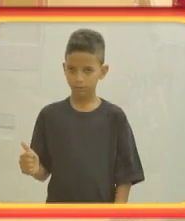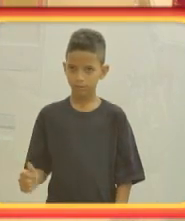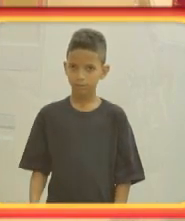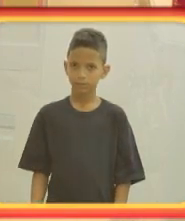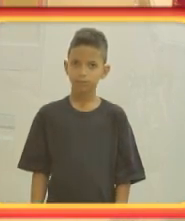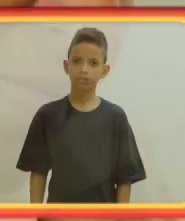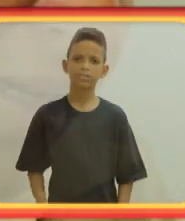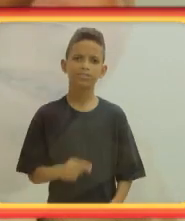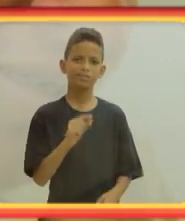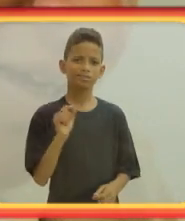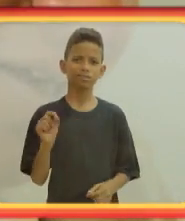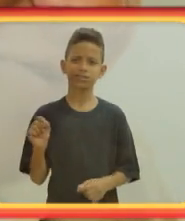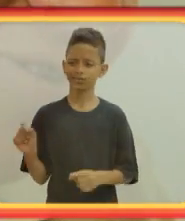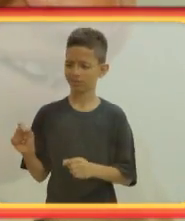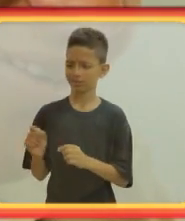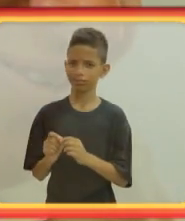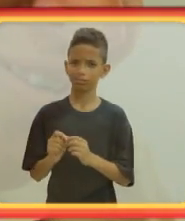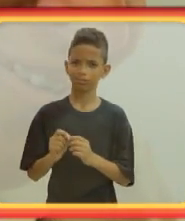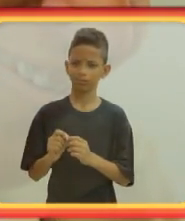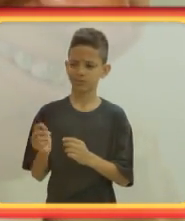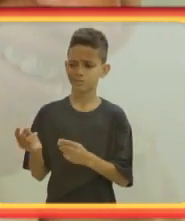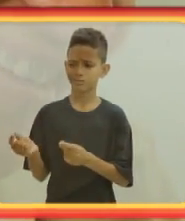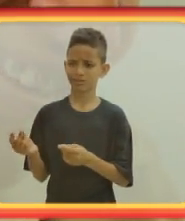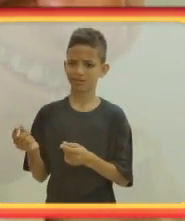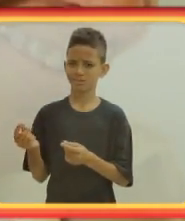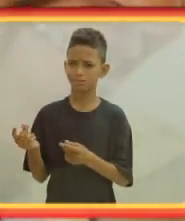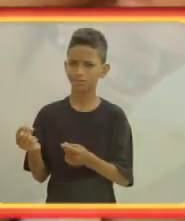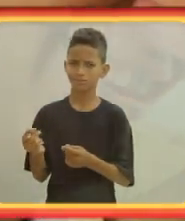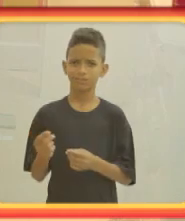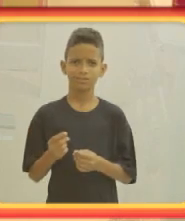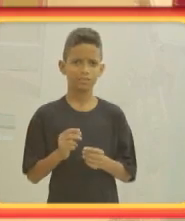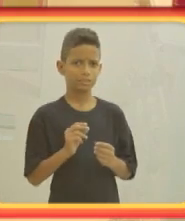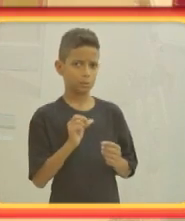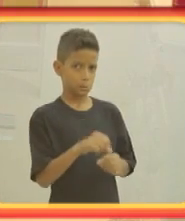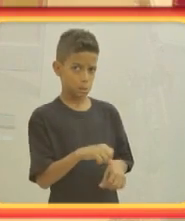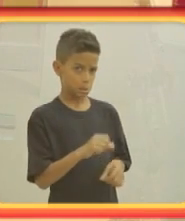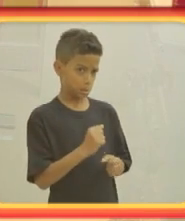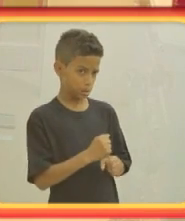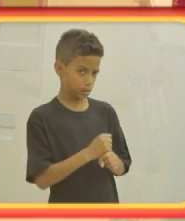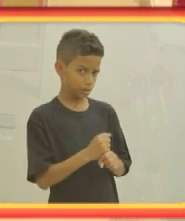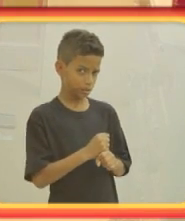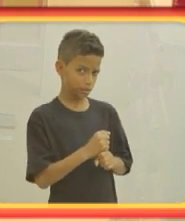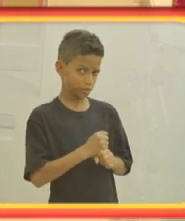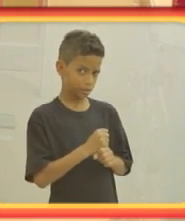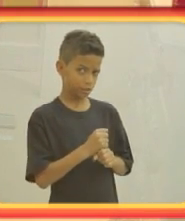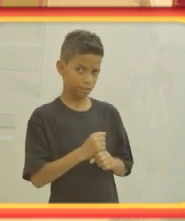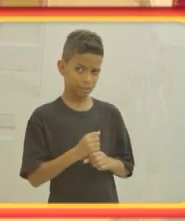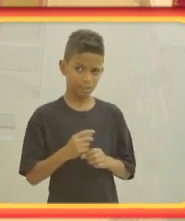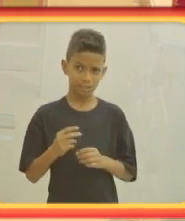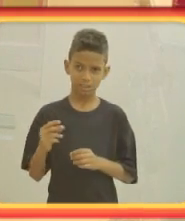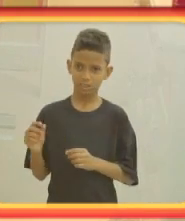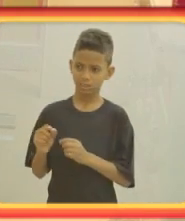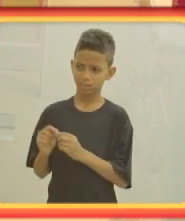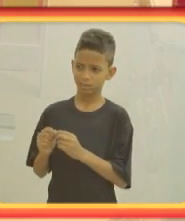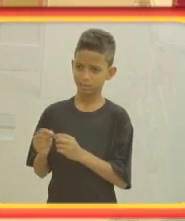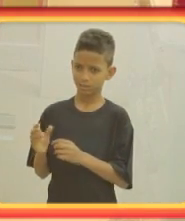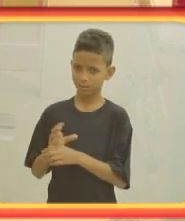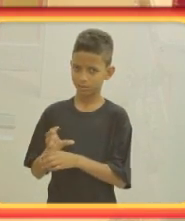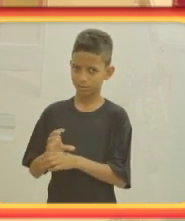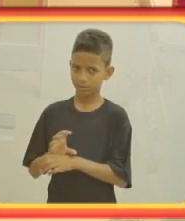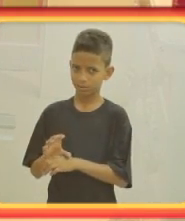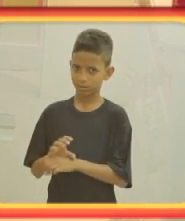isso há muito tempo? Sim, há 9 anos. Caraca! E já estudou pra fazer isso? Não, eu nunca fiz